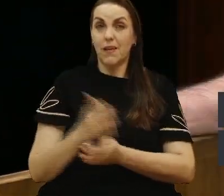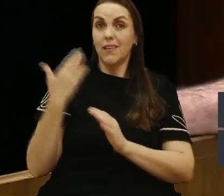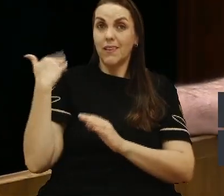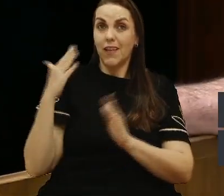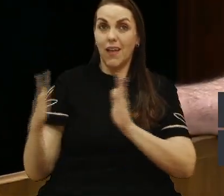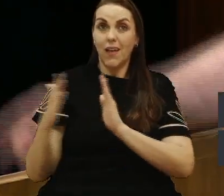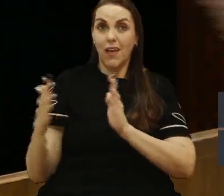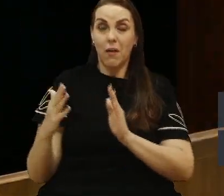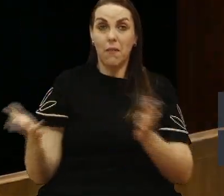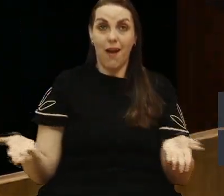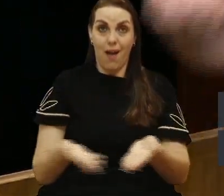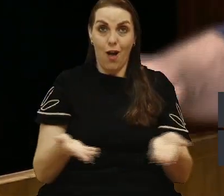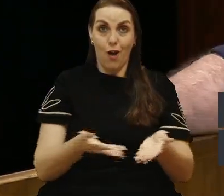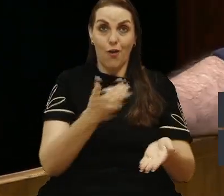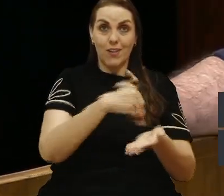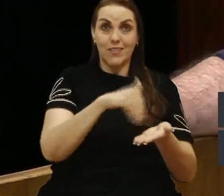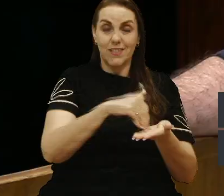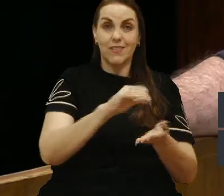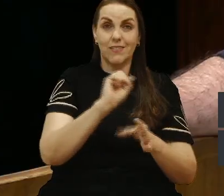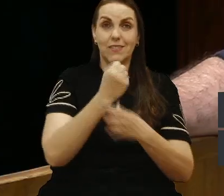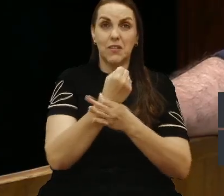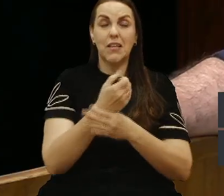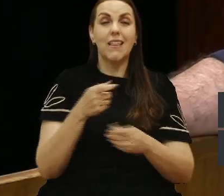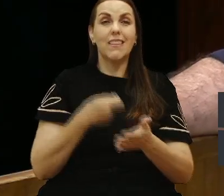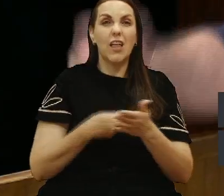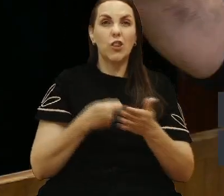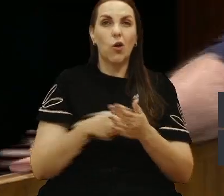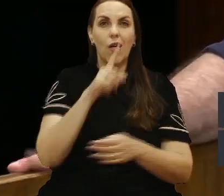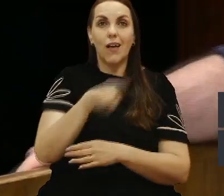atual secretário de Segurança tentou boicotar a reunião.